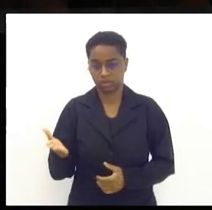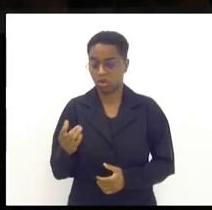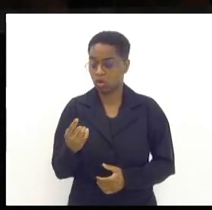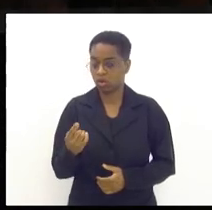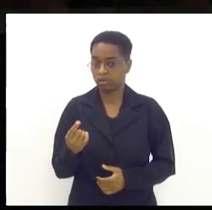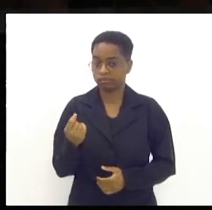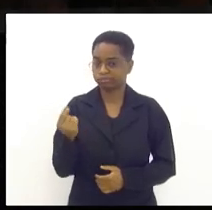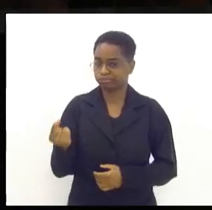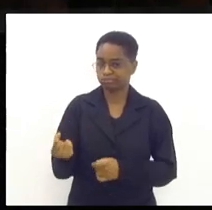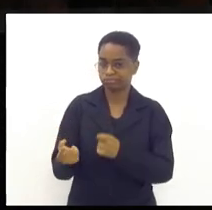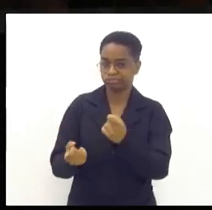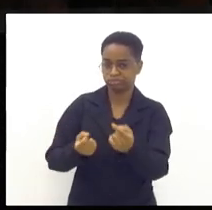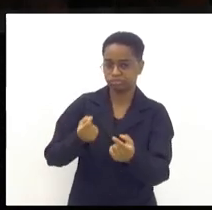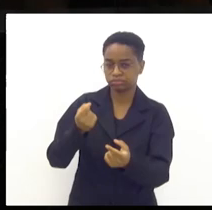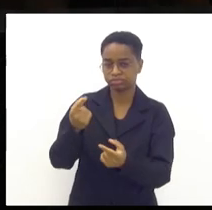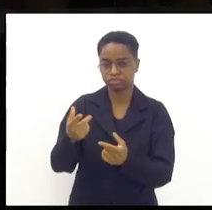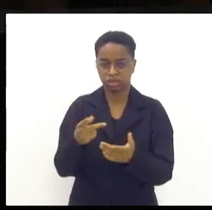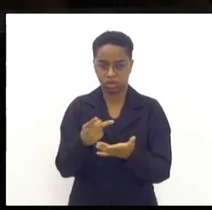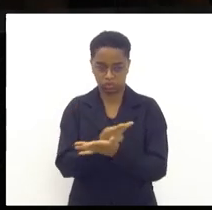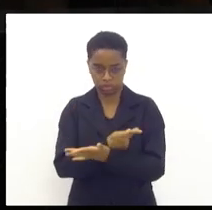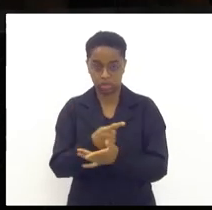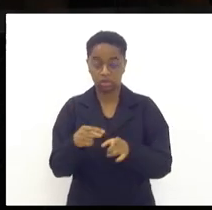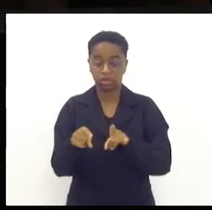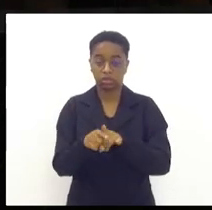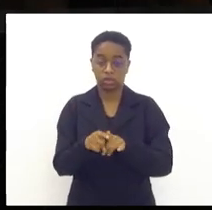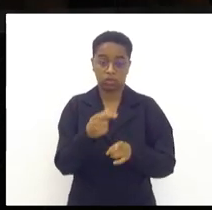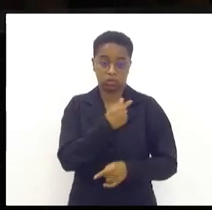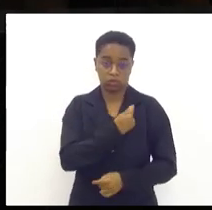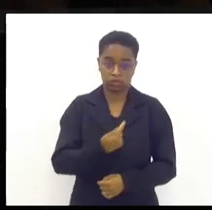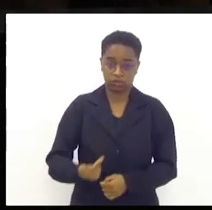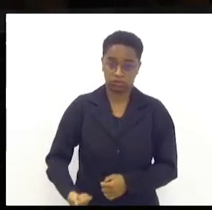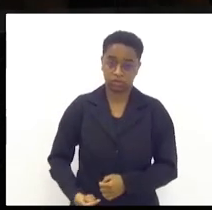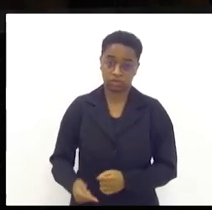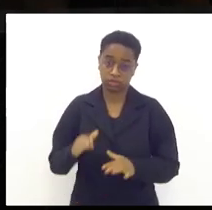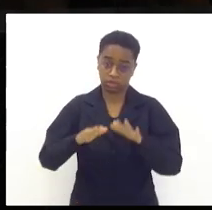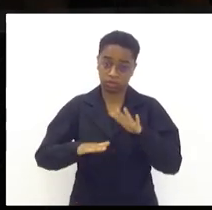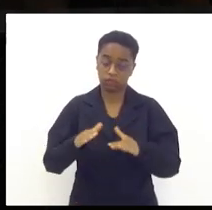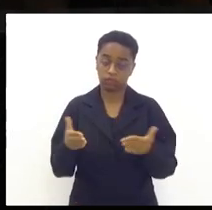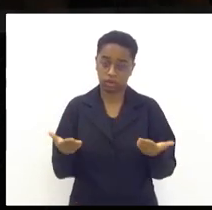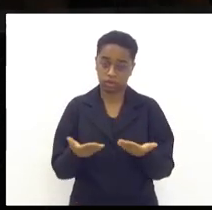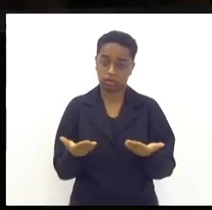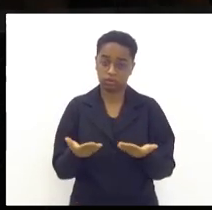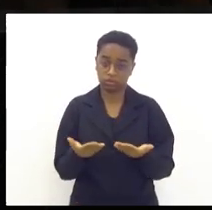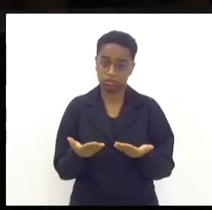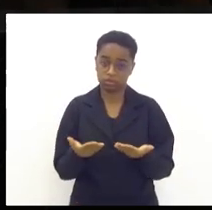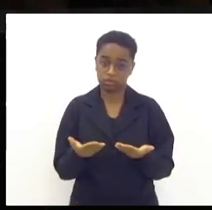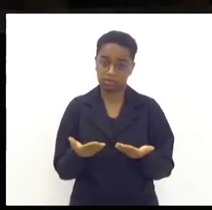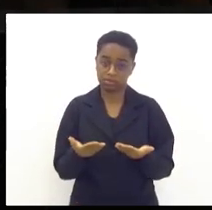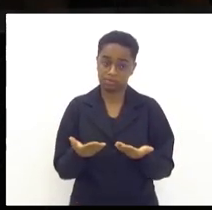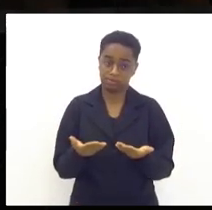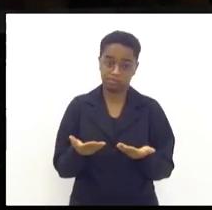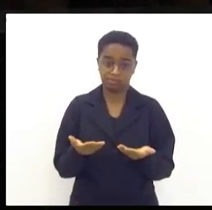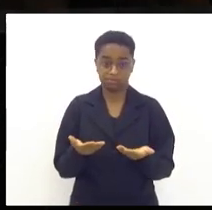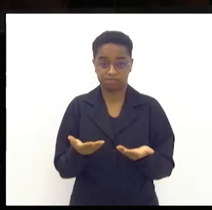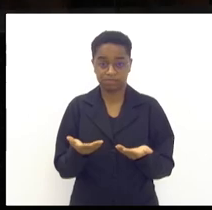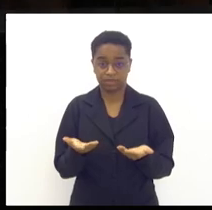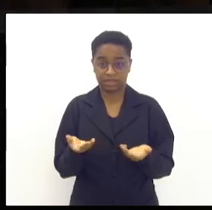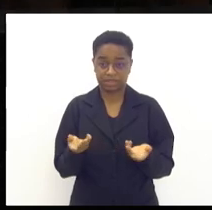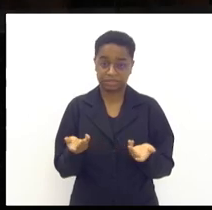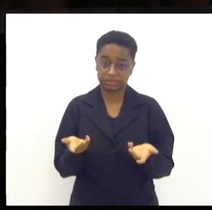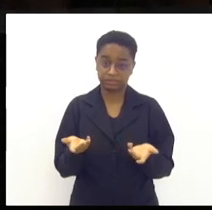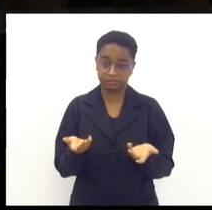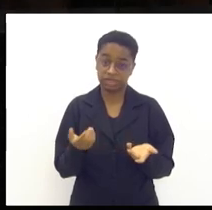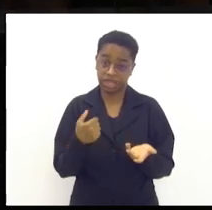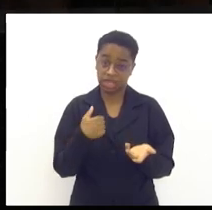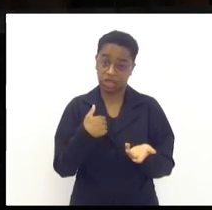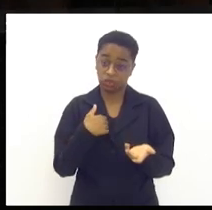isolado, que o governador deve estar nesse momento, porque eu, no lugar dele,